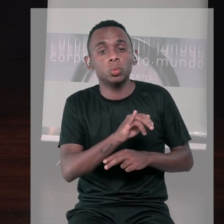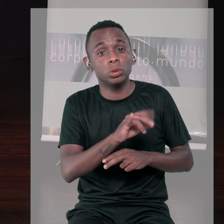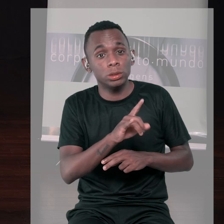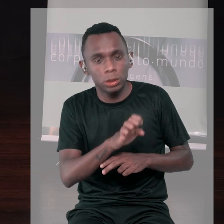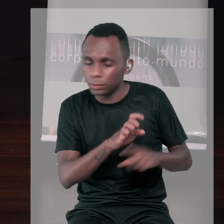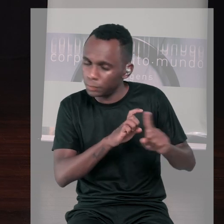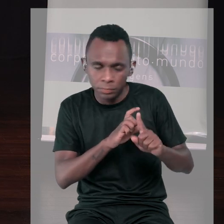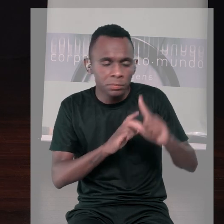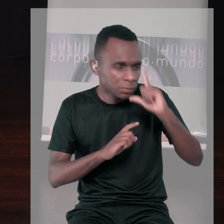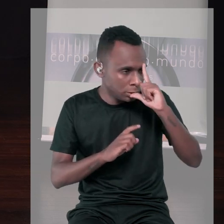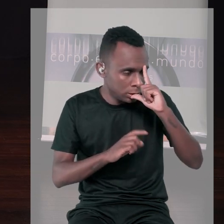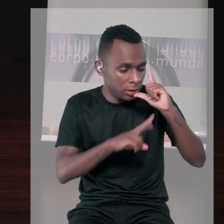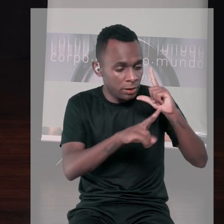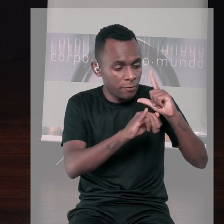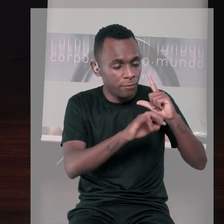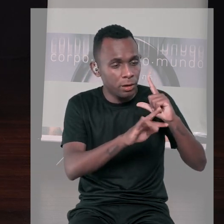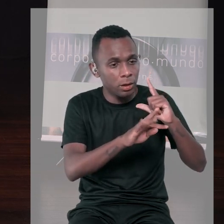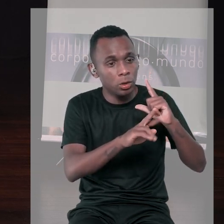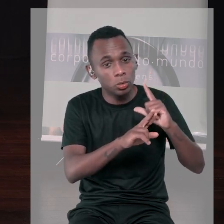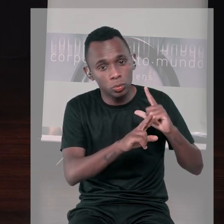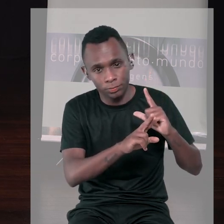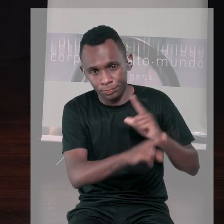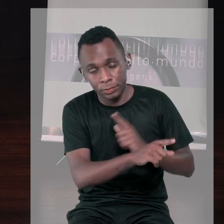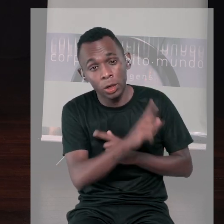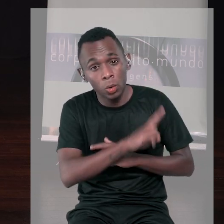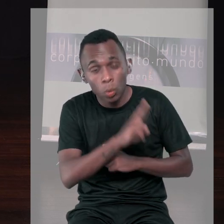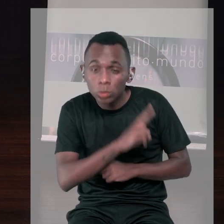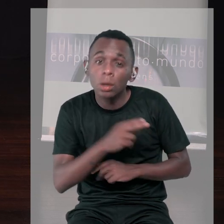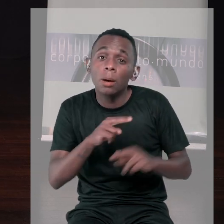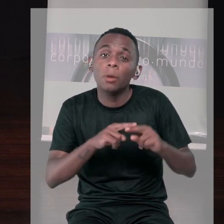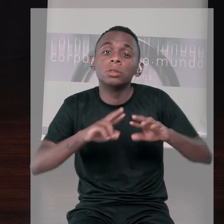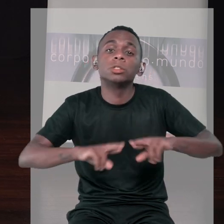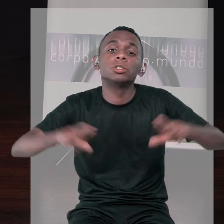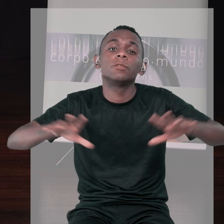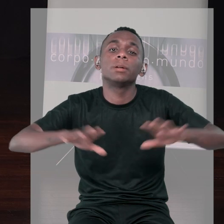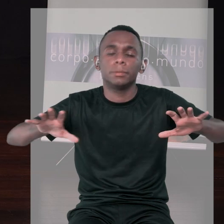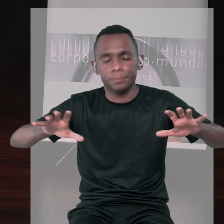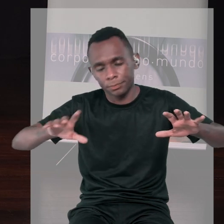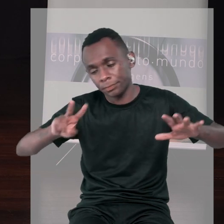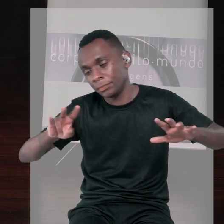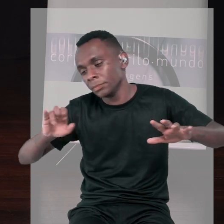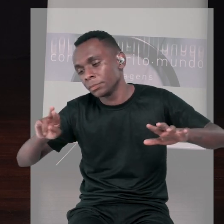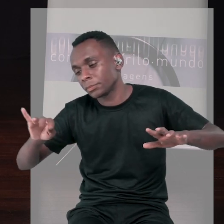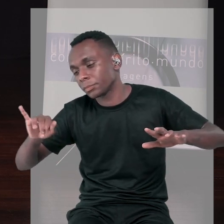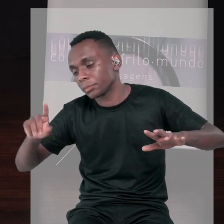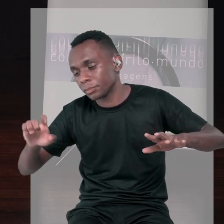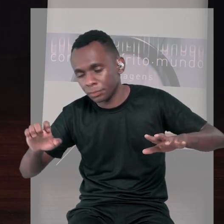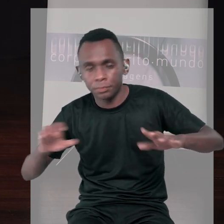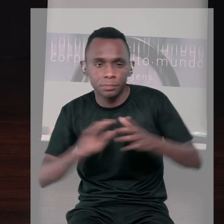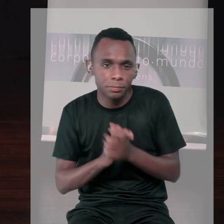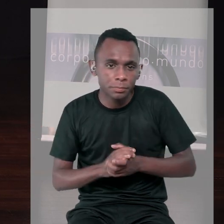não escrevia em latim, mas ele usa o latim simplesmente para diferenciar da virtude, que naquela época, no Renascimento, estava muito associada, né, às